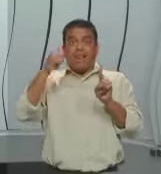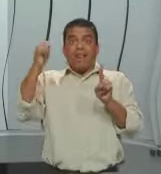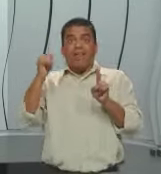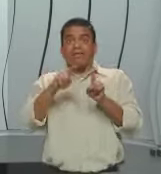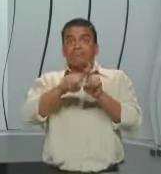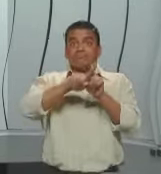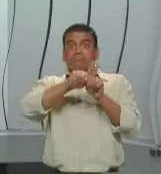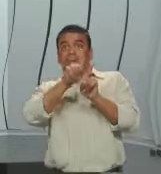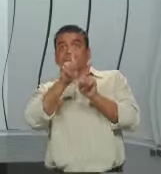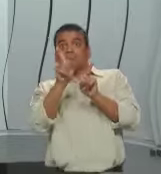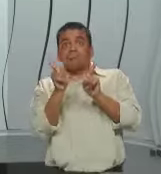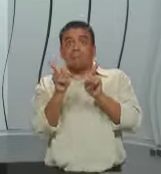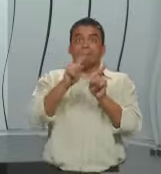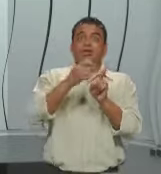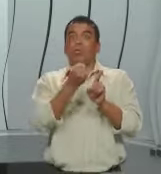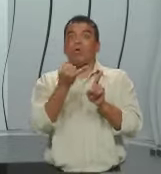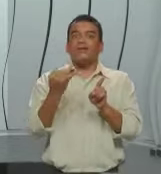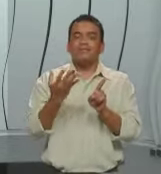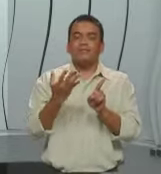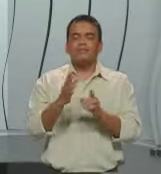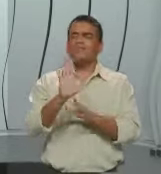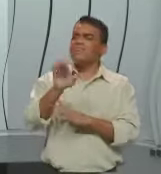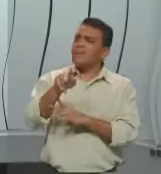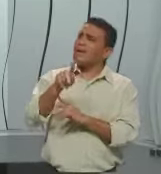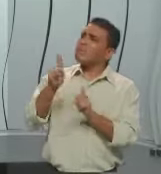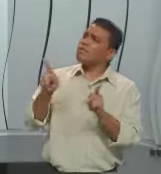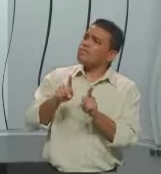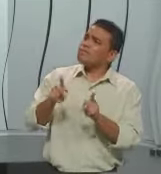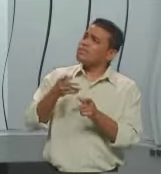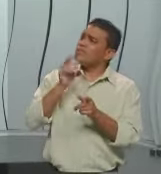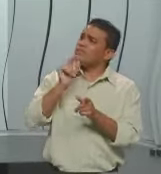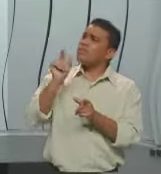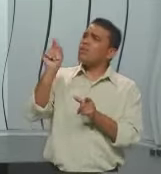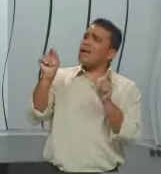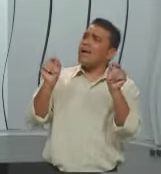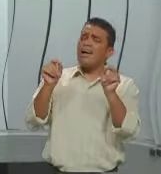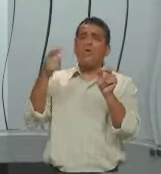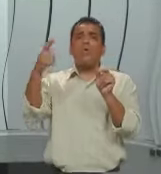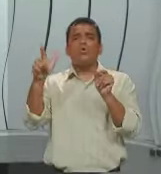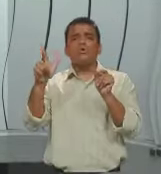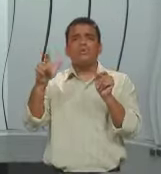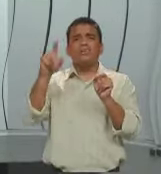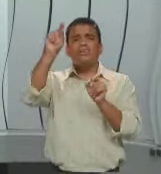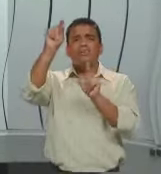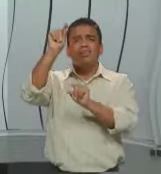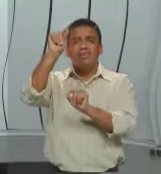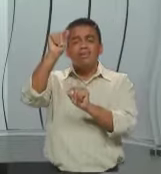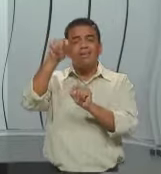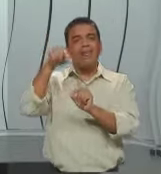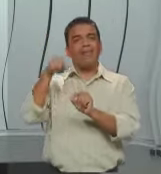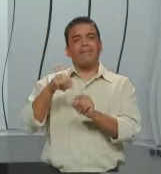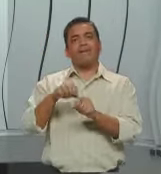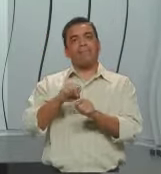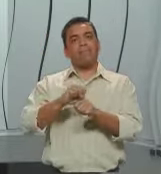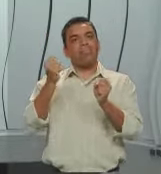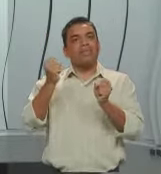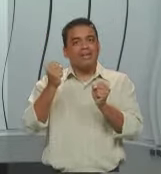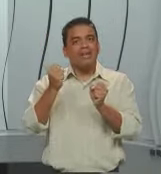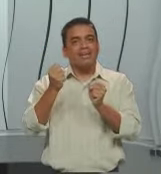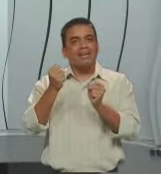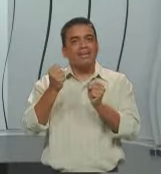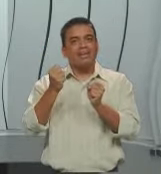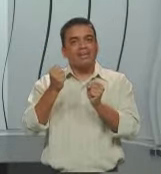corrente elétrica. Ah, Júlio, e se eu ligar um amperímetro em paralelo, o que vai acontecer? Ele vai simplesmente queimar. Só isso.